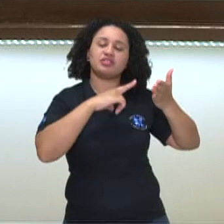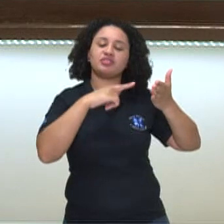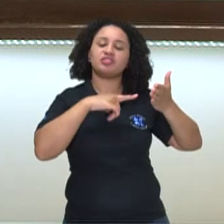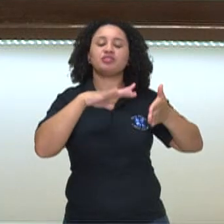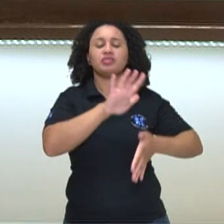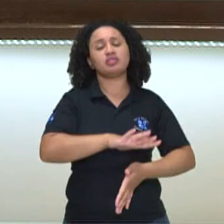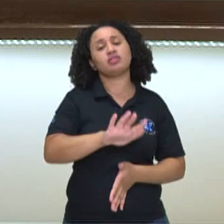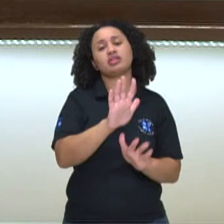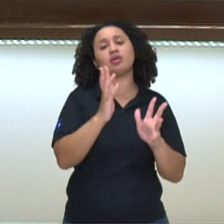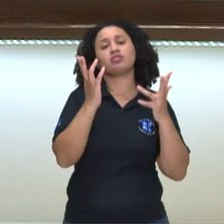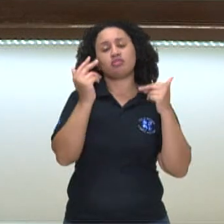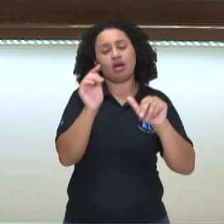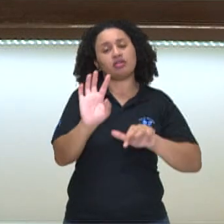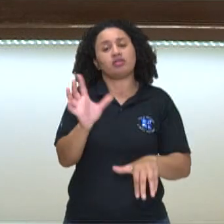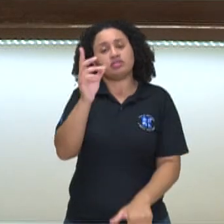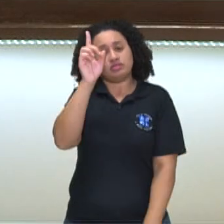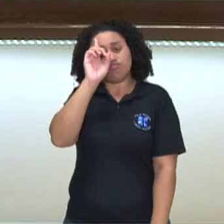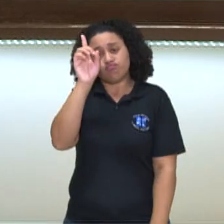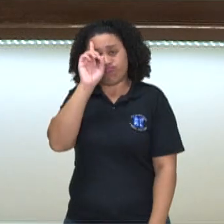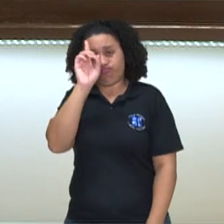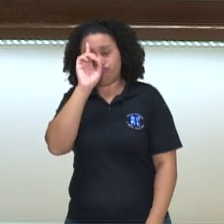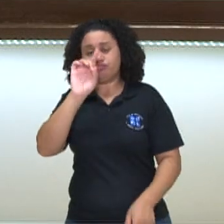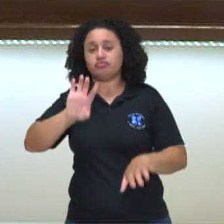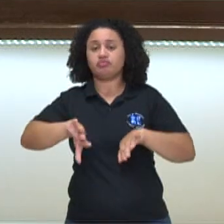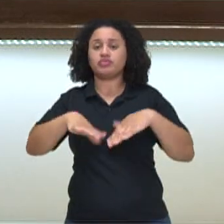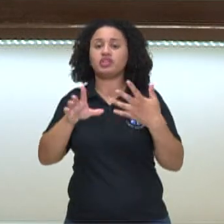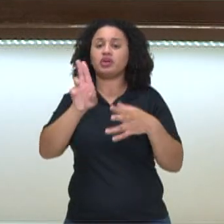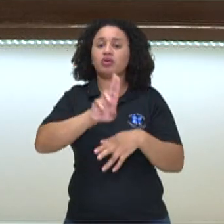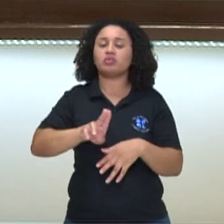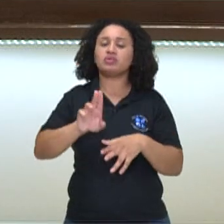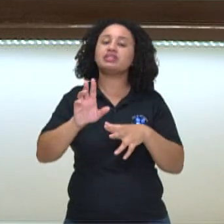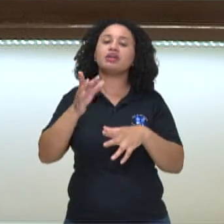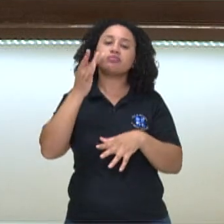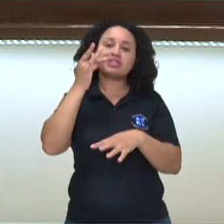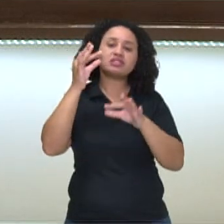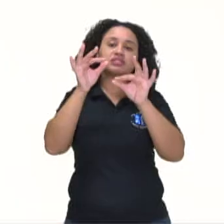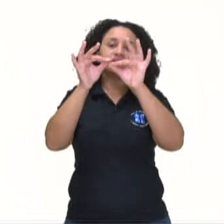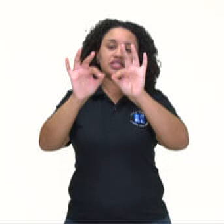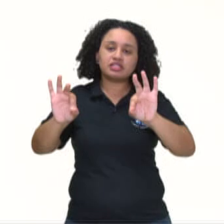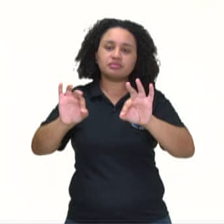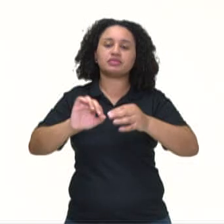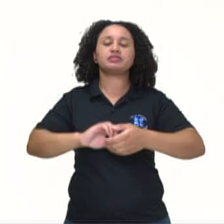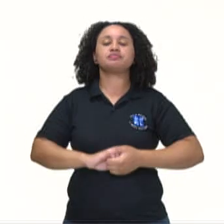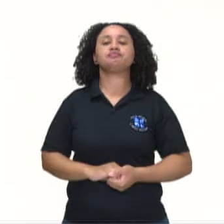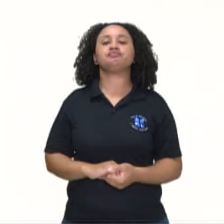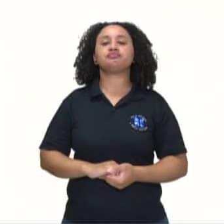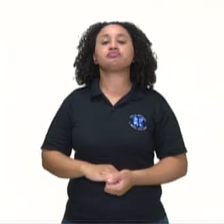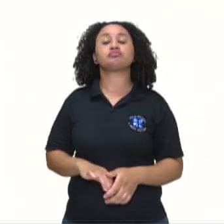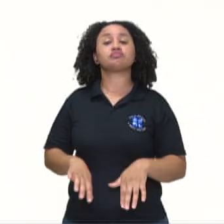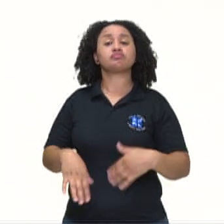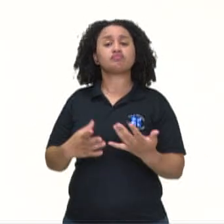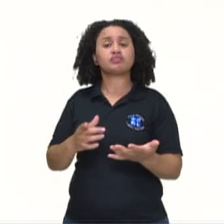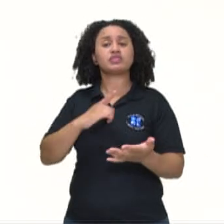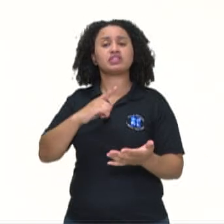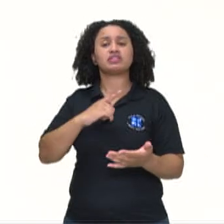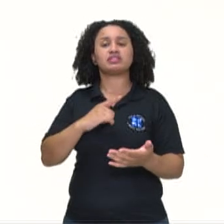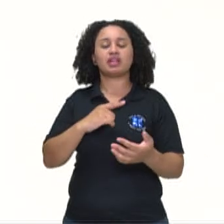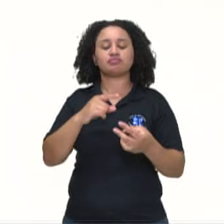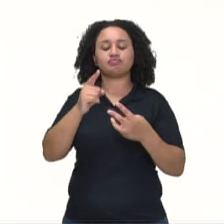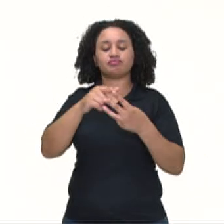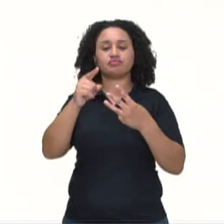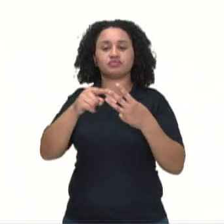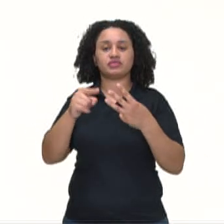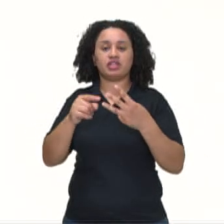fato, então a gente utiliza o termo o presente simples. No presente simples, nós temos, como já foi dito, 3